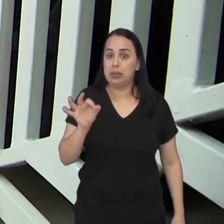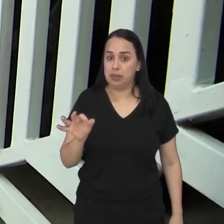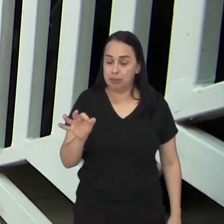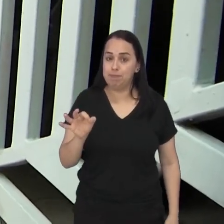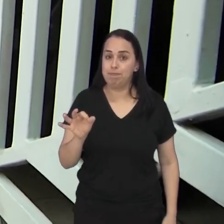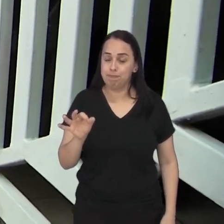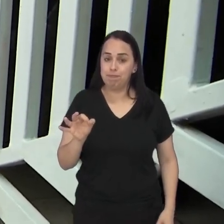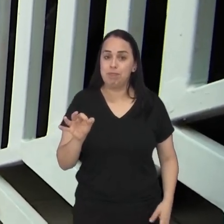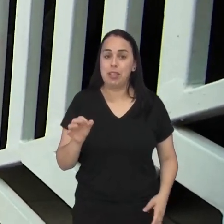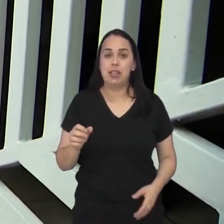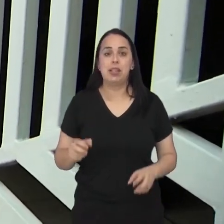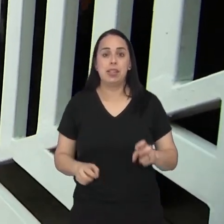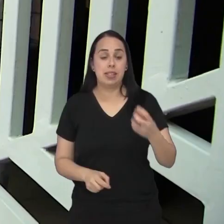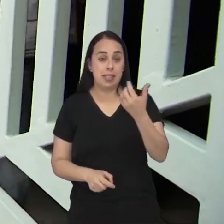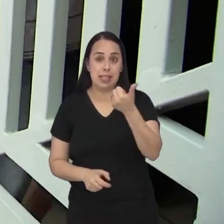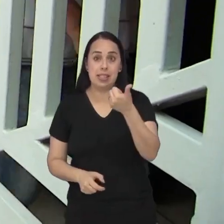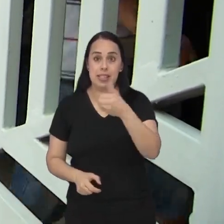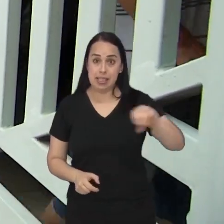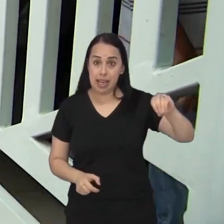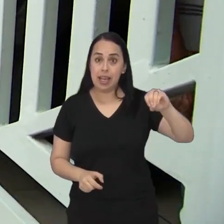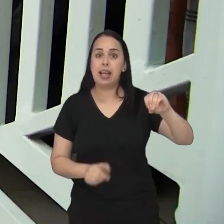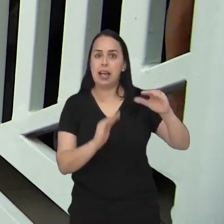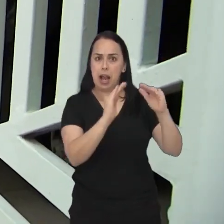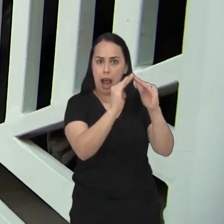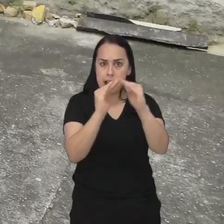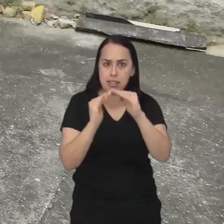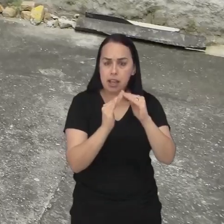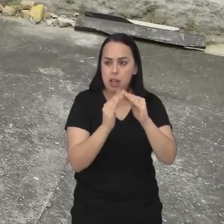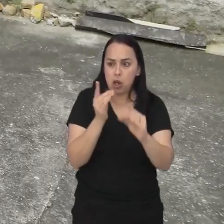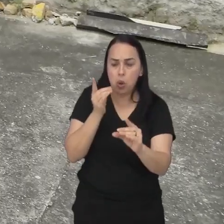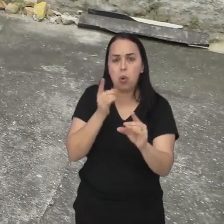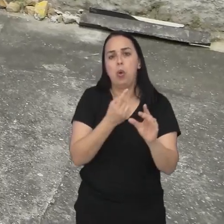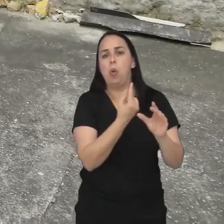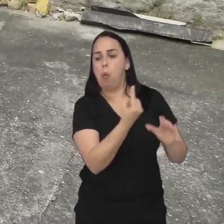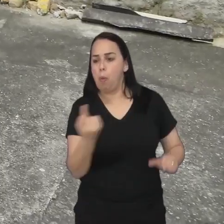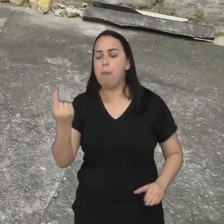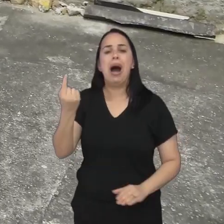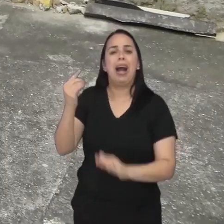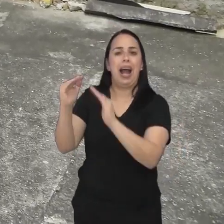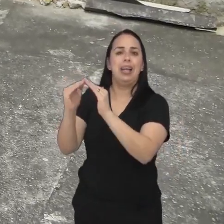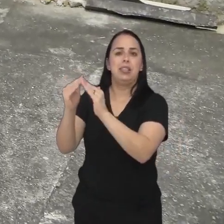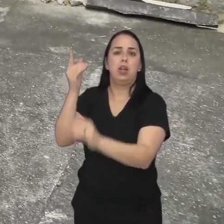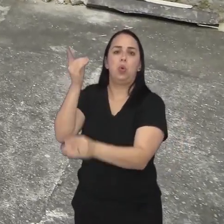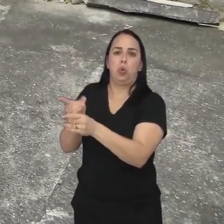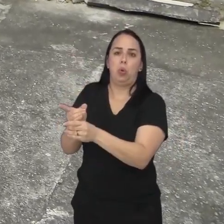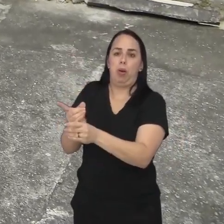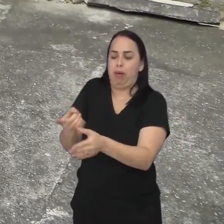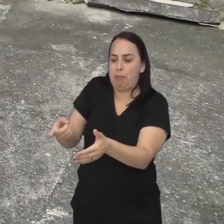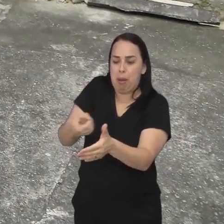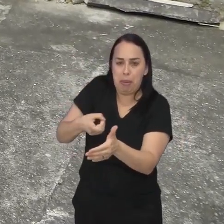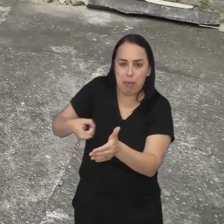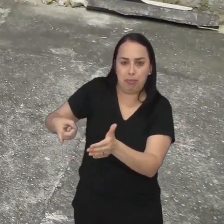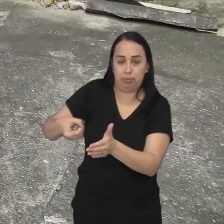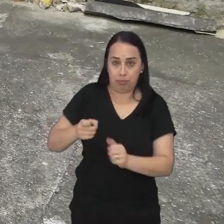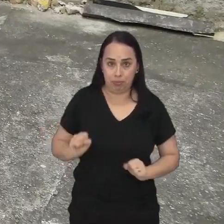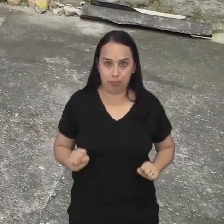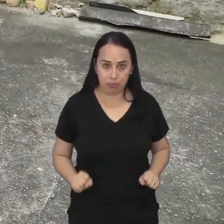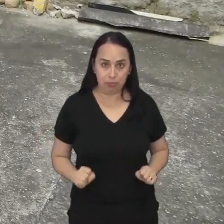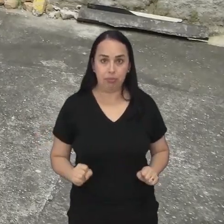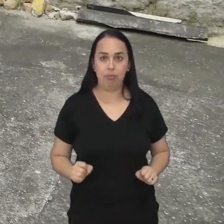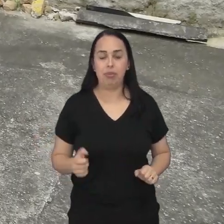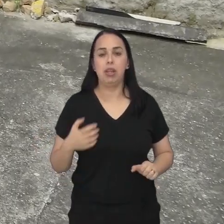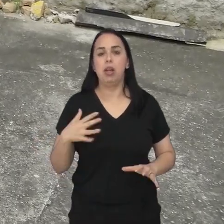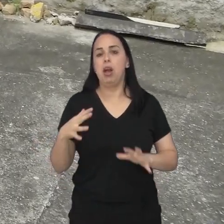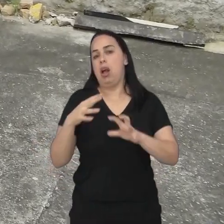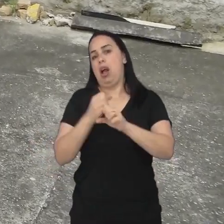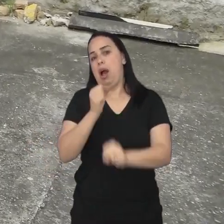avaliação na cidade foi de 1,4 no índice de Bretot, ou seja, a cada 100 imóveis foram encontrados 1,4